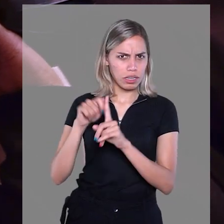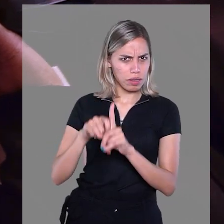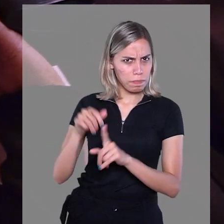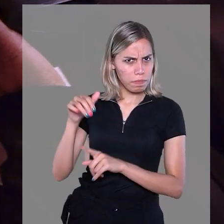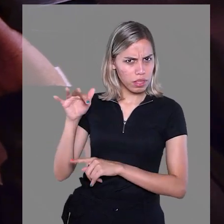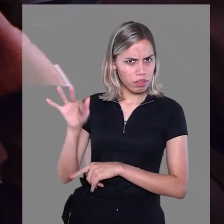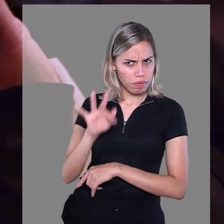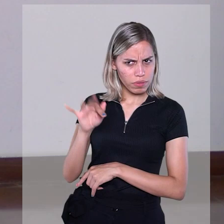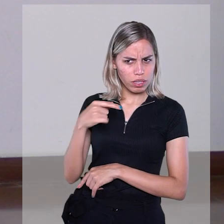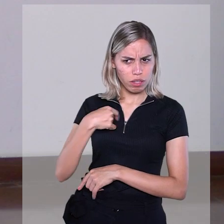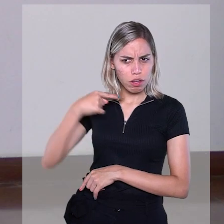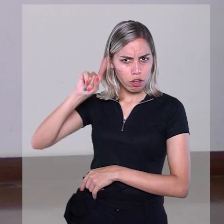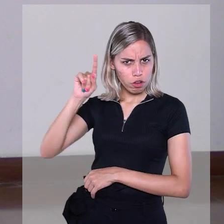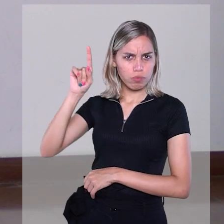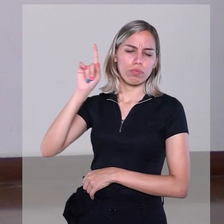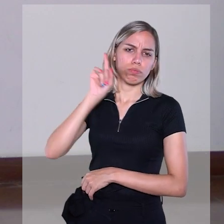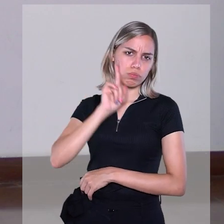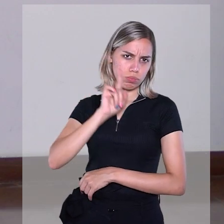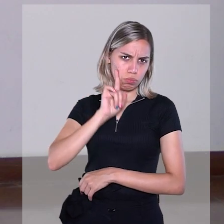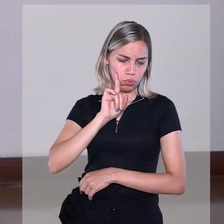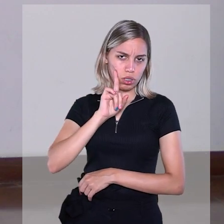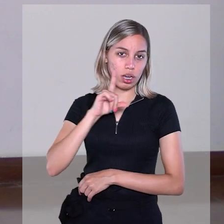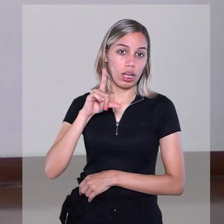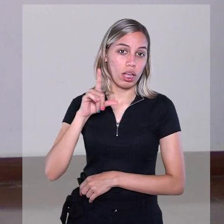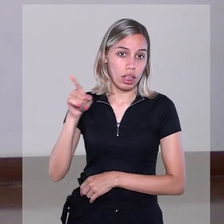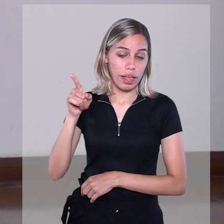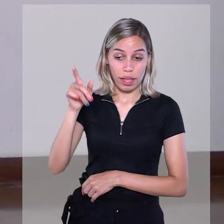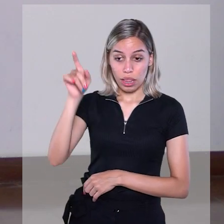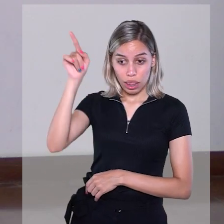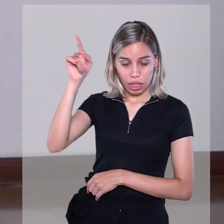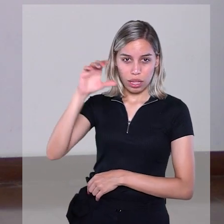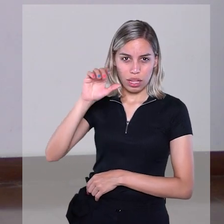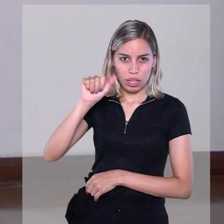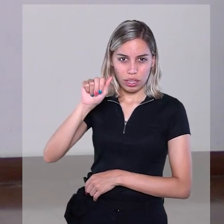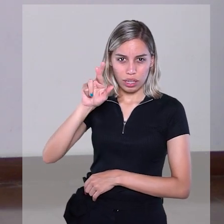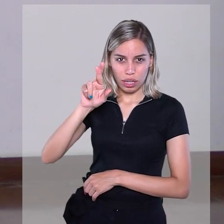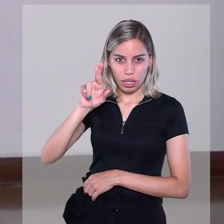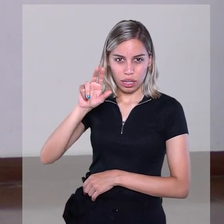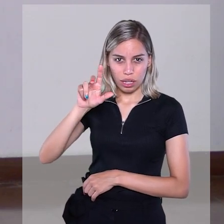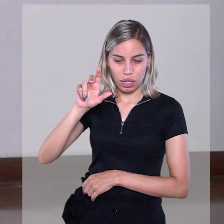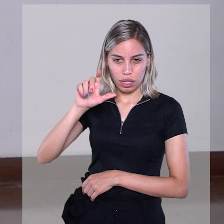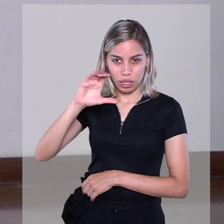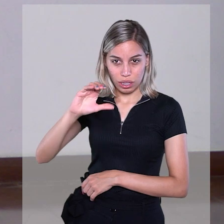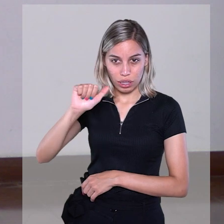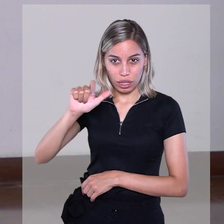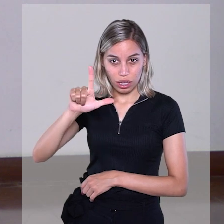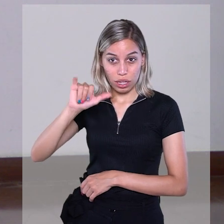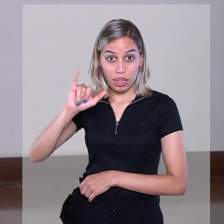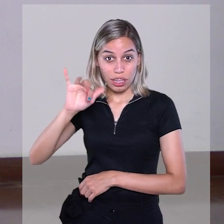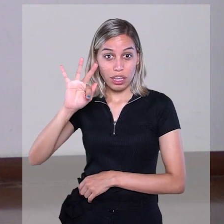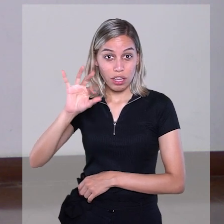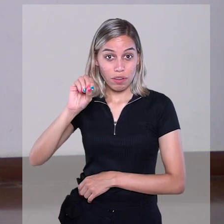de Ricardo. Às vezes eu tinha crise de riso, quando eu pensava, puxa vida, tudo que começou só porque eu sabia